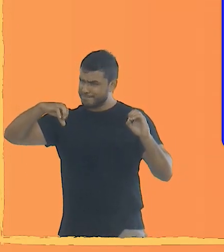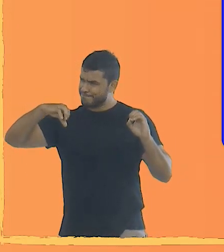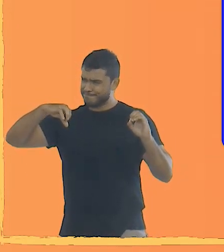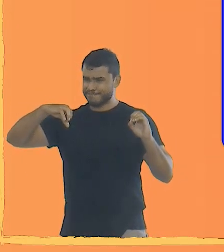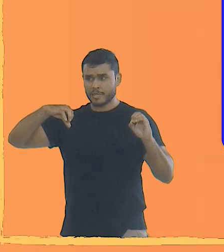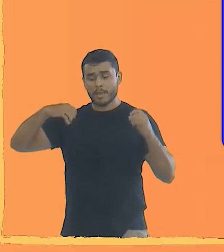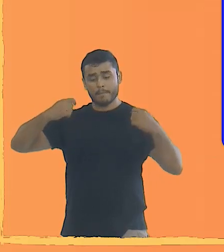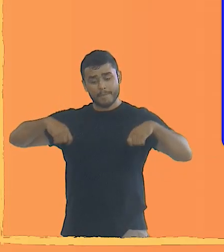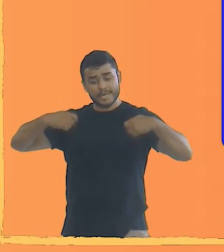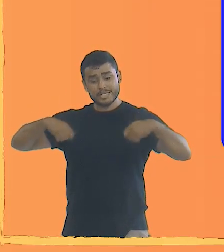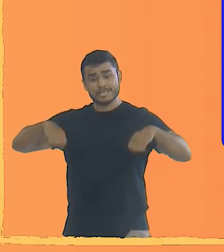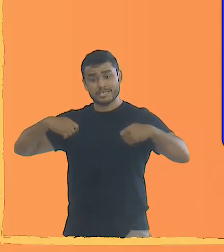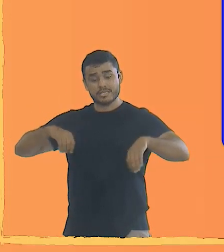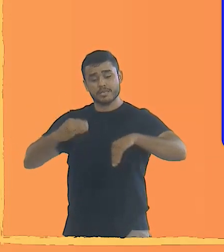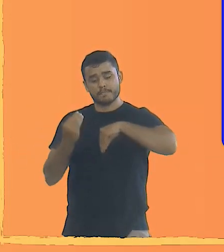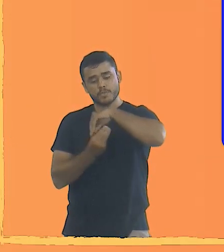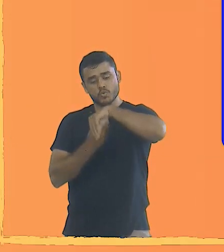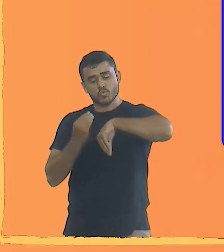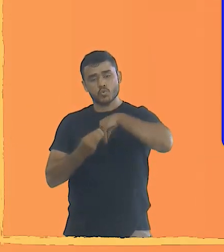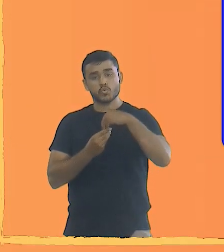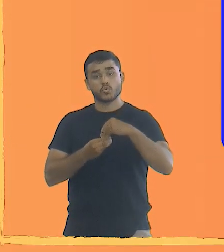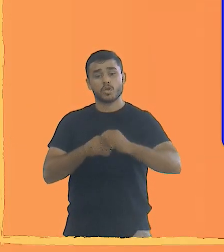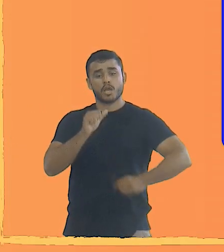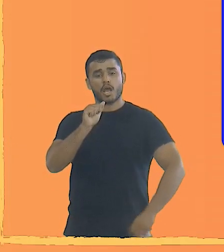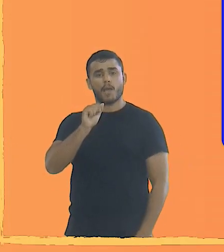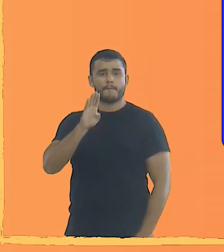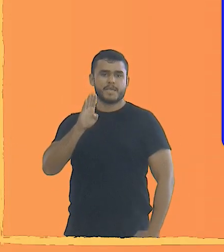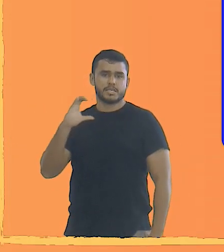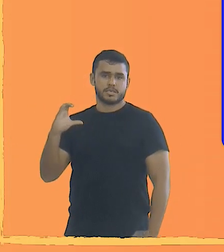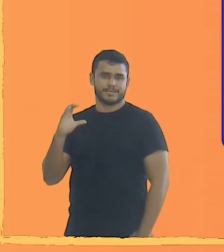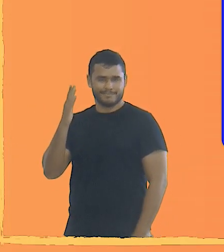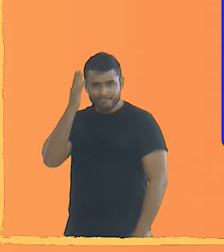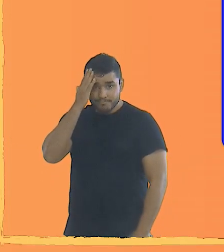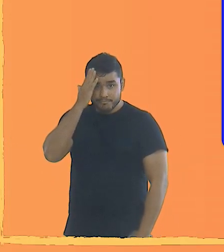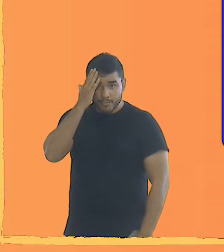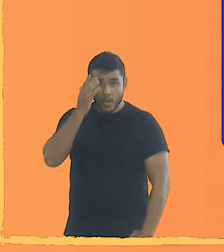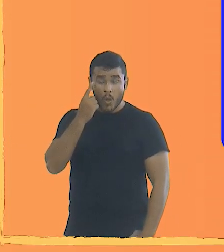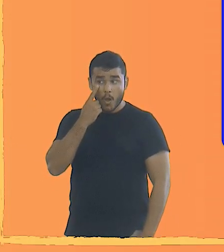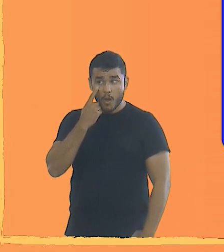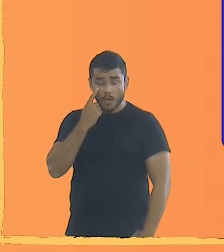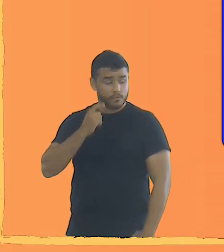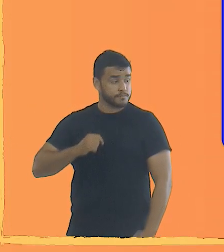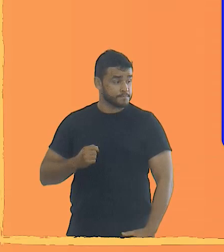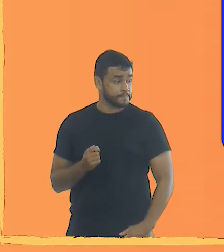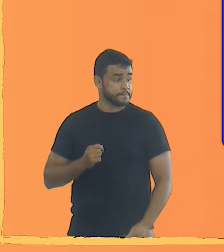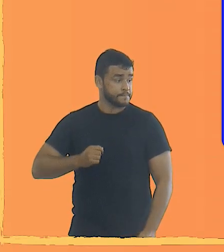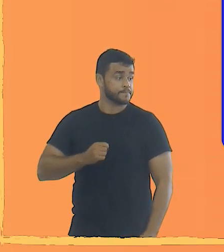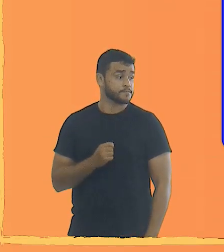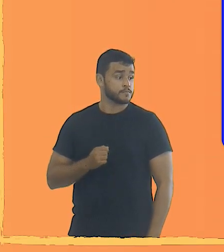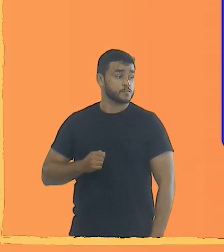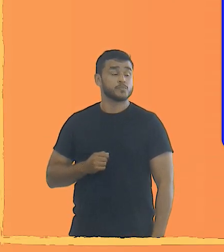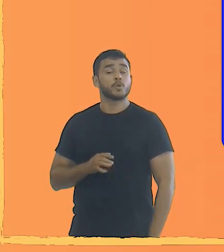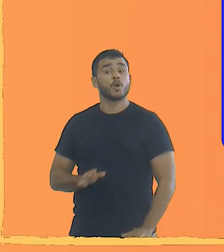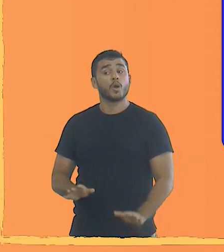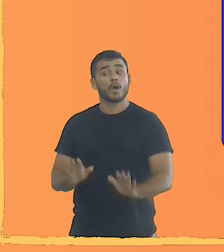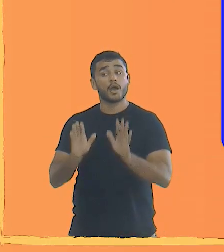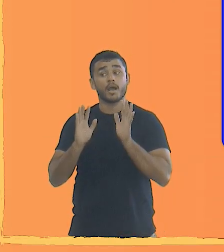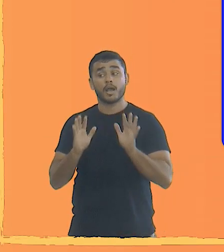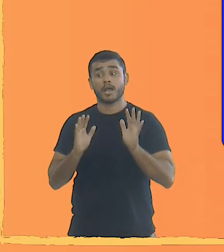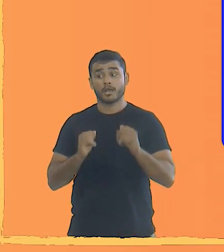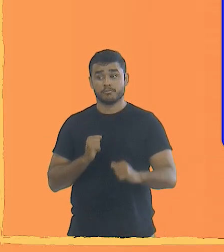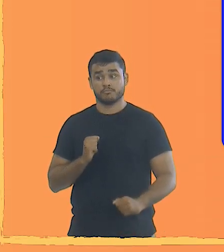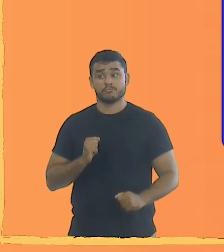gente vai ter essa nova senha? São 6 dígitos ainda, são 6 dígitos. Só que agora a questão está dizendo que